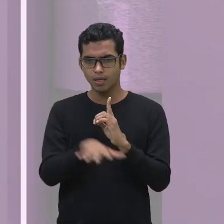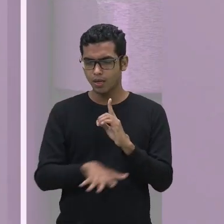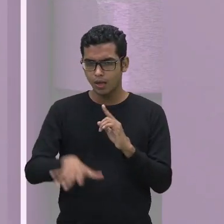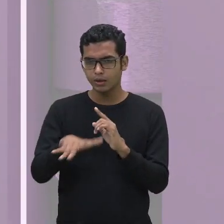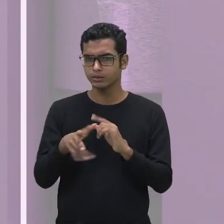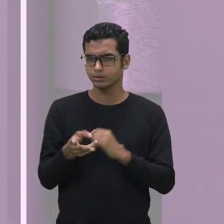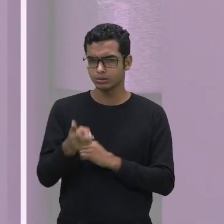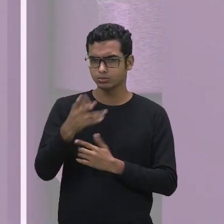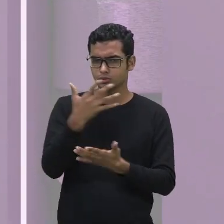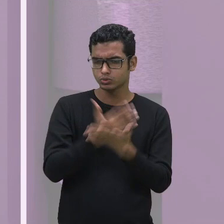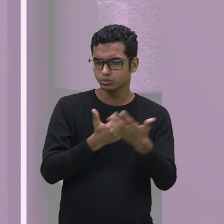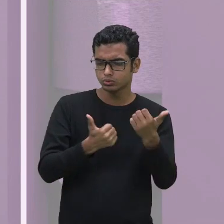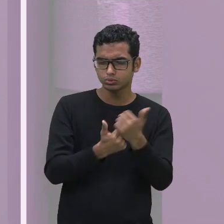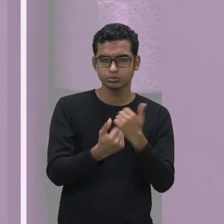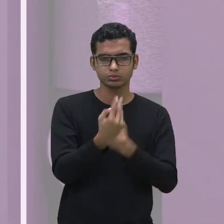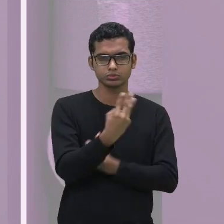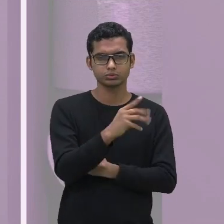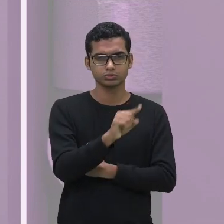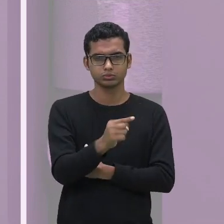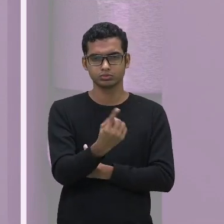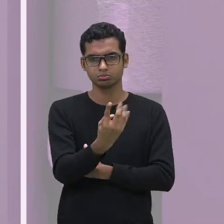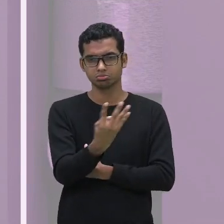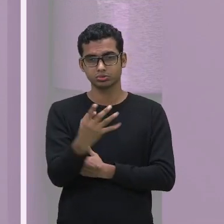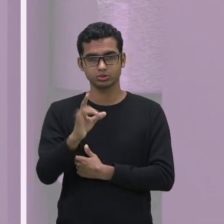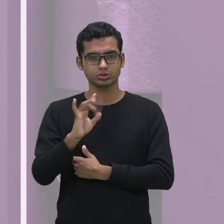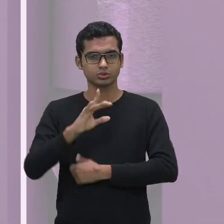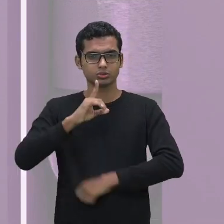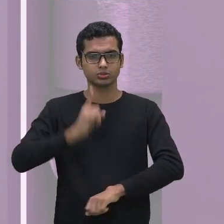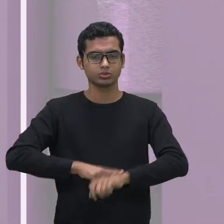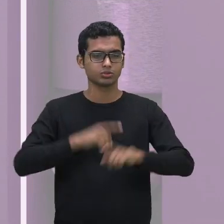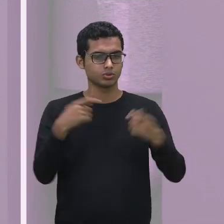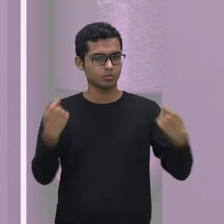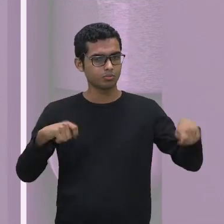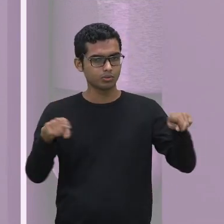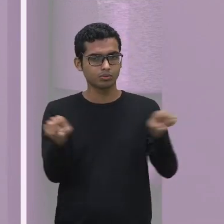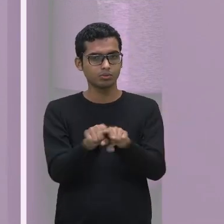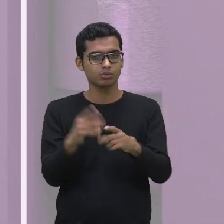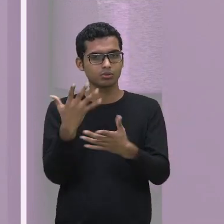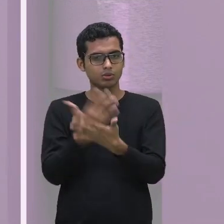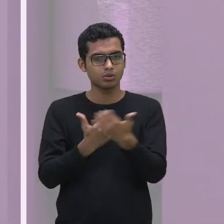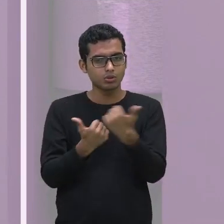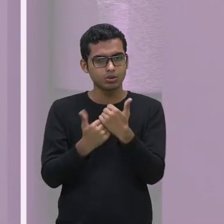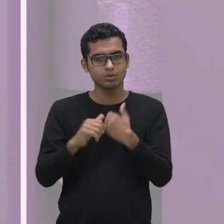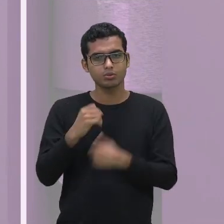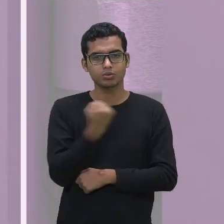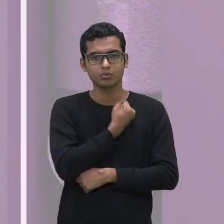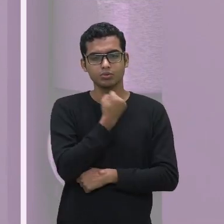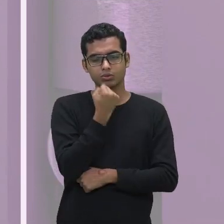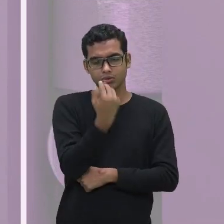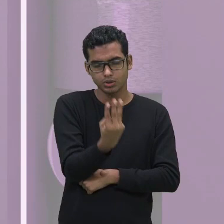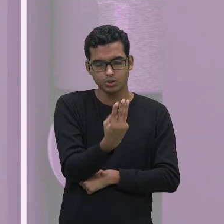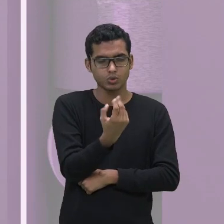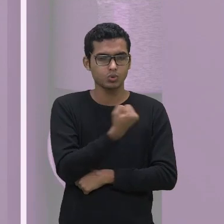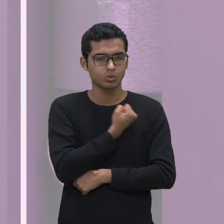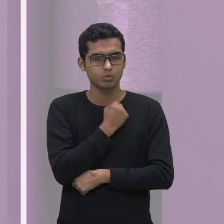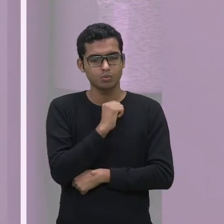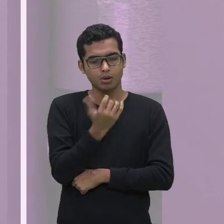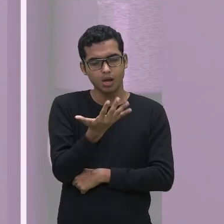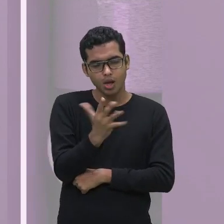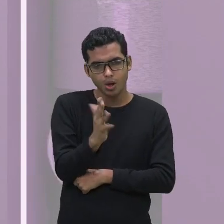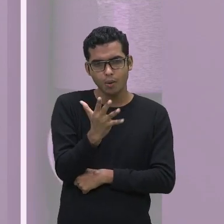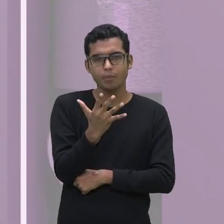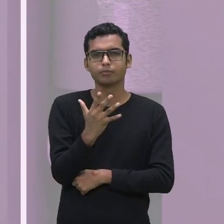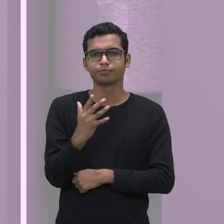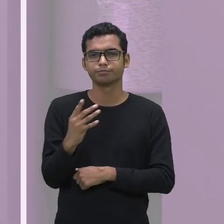π por 3,14. Quando precisar, a gente pode também substituir por 3, né? Como se fosse uma aproximação, e a gente vai encontrar